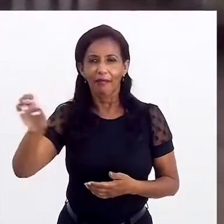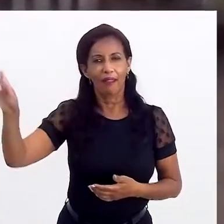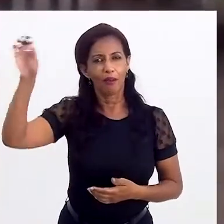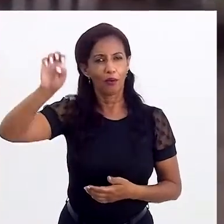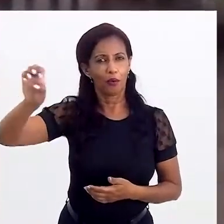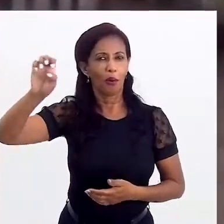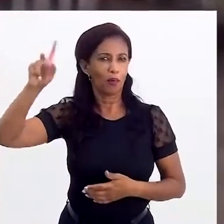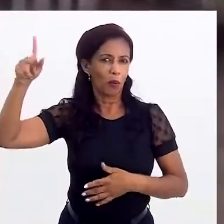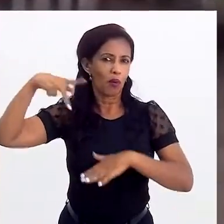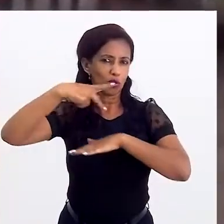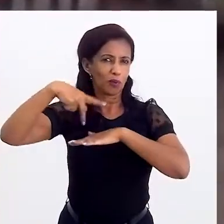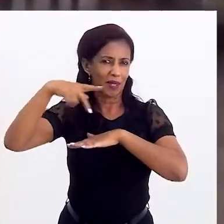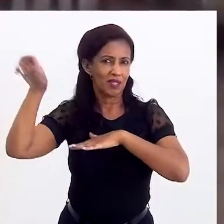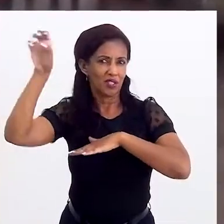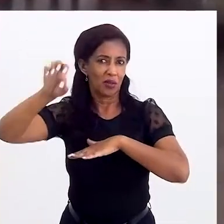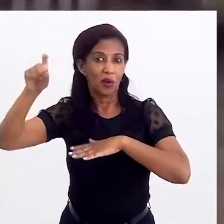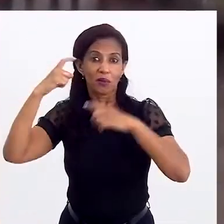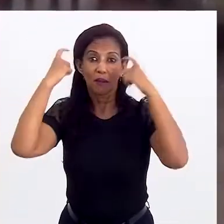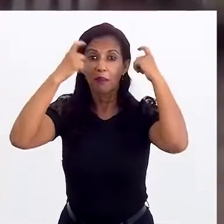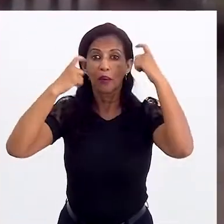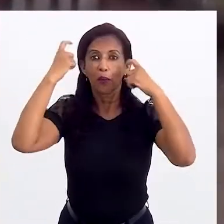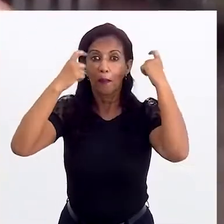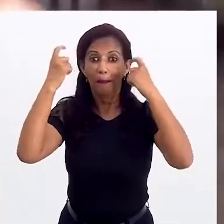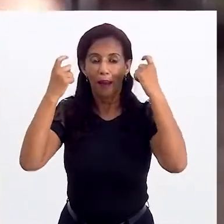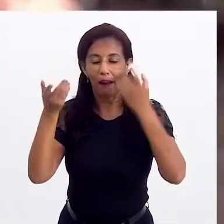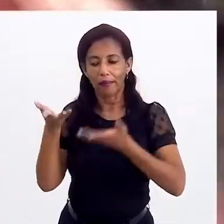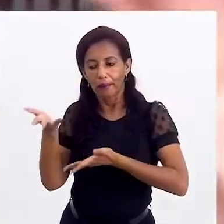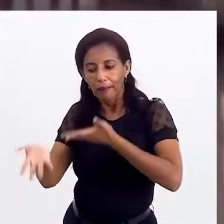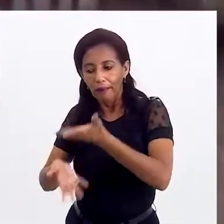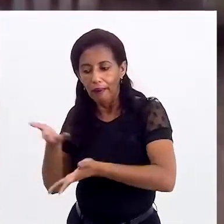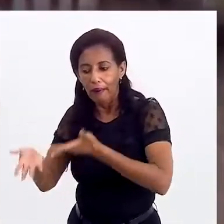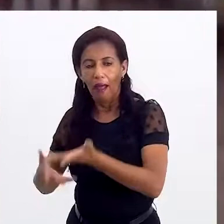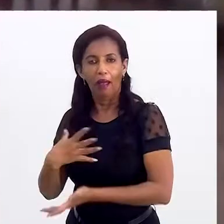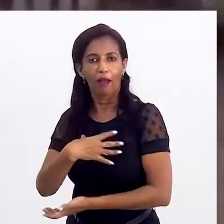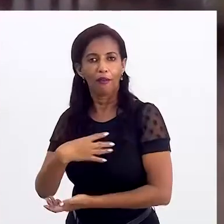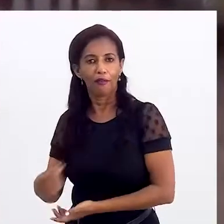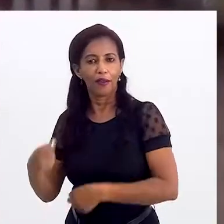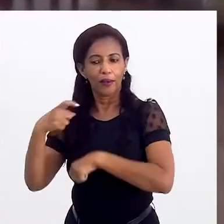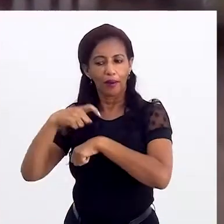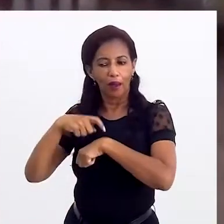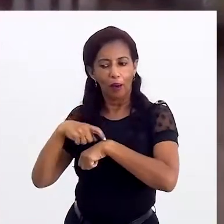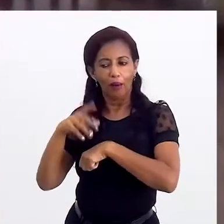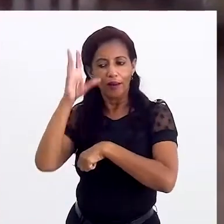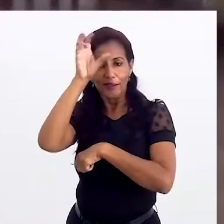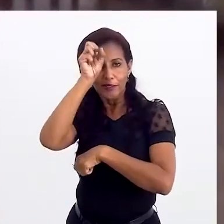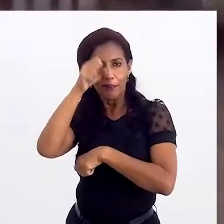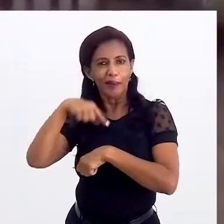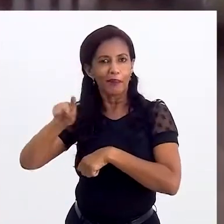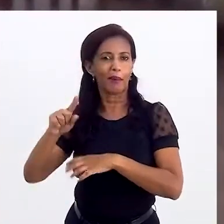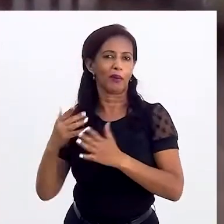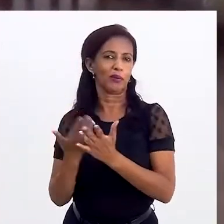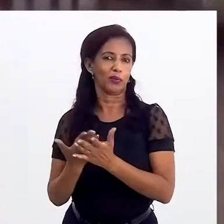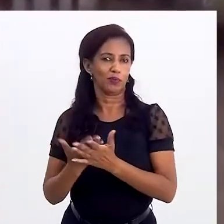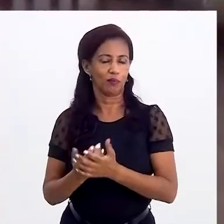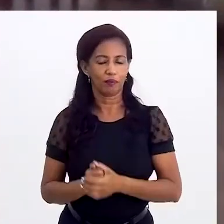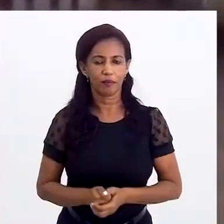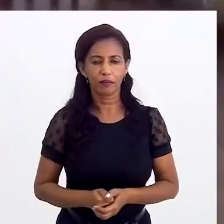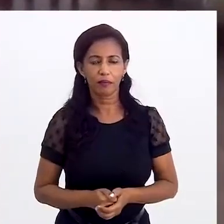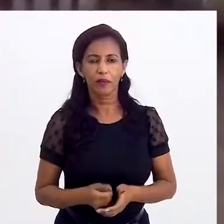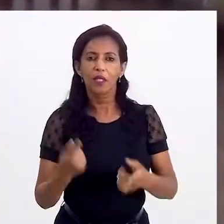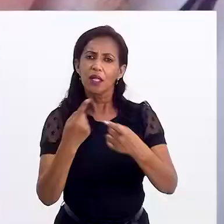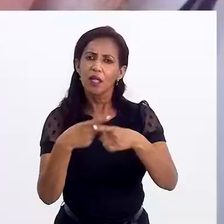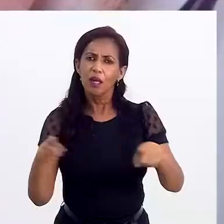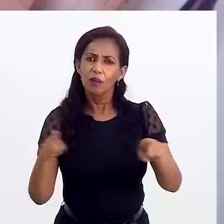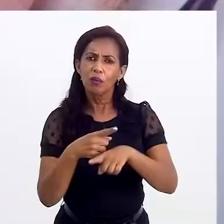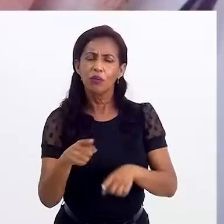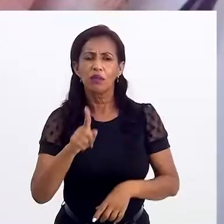assim também os países europeus muito preocupados, sempre tem que ter música, né? na hora das crianças irem para a escola. E a